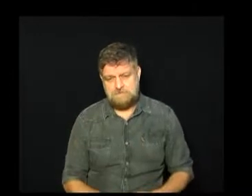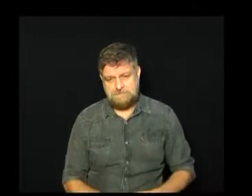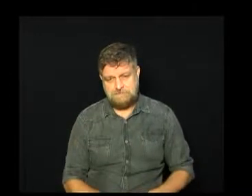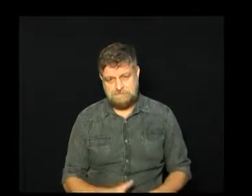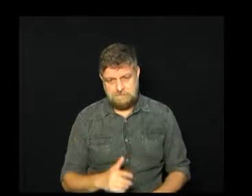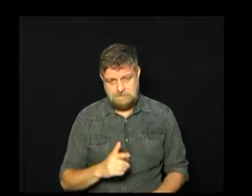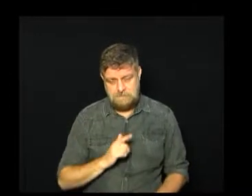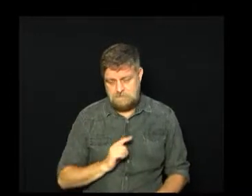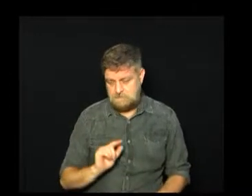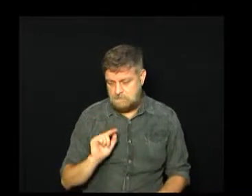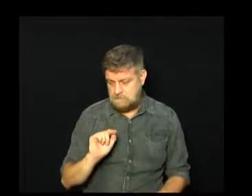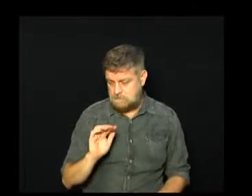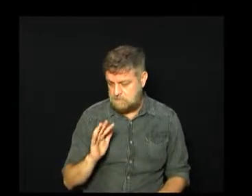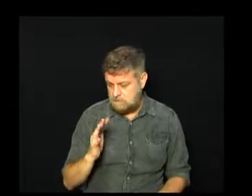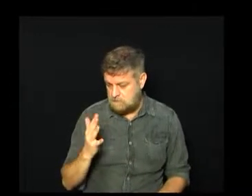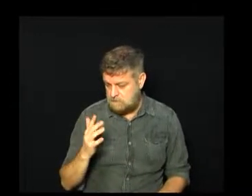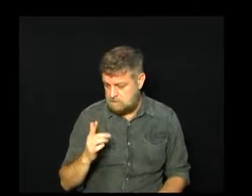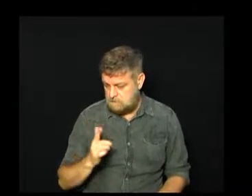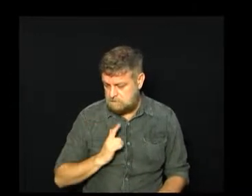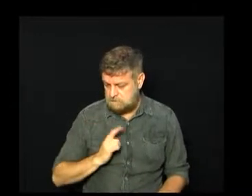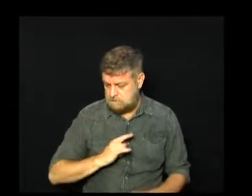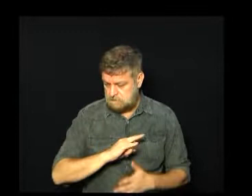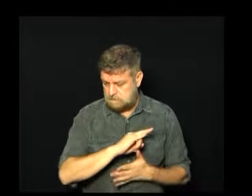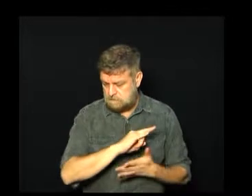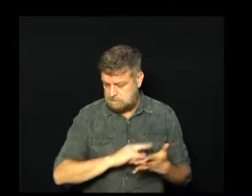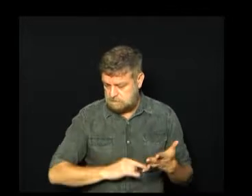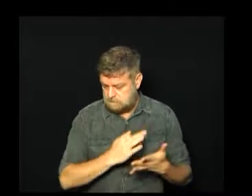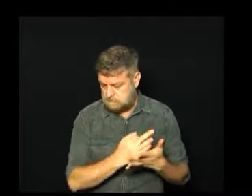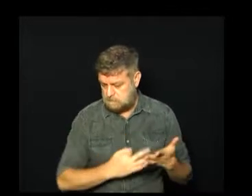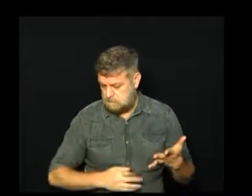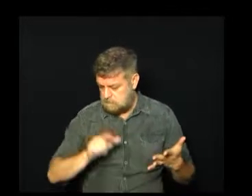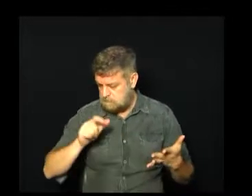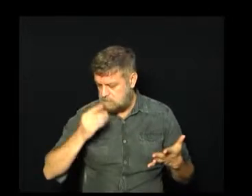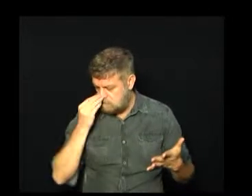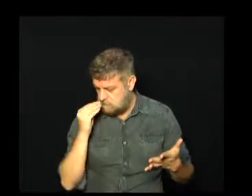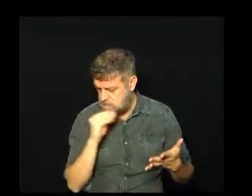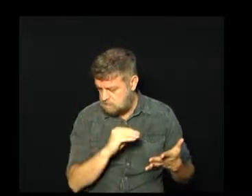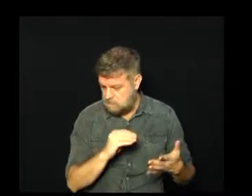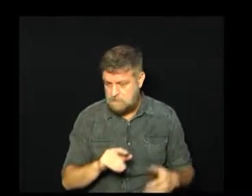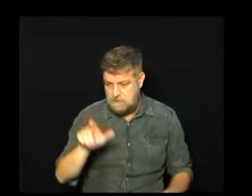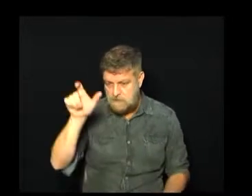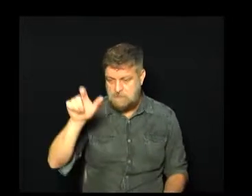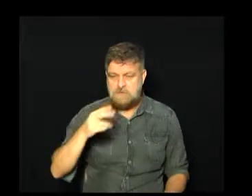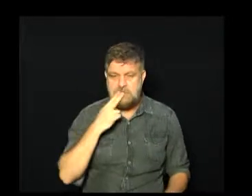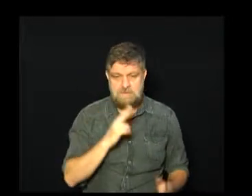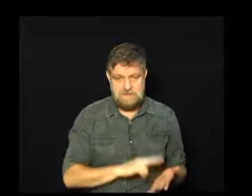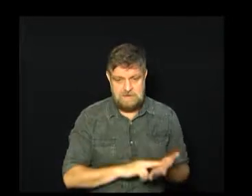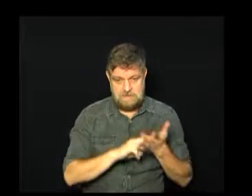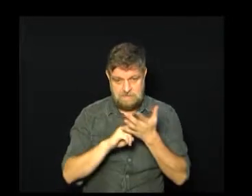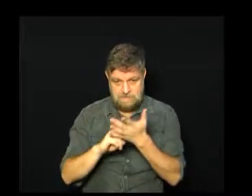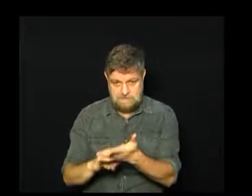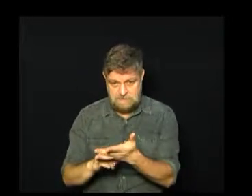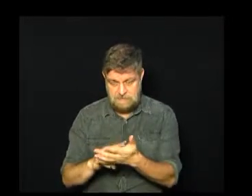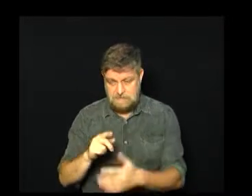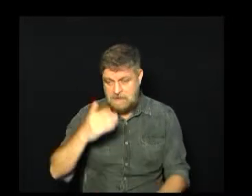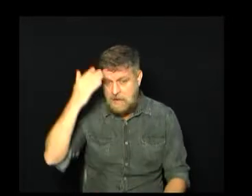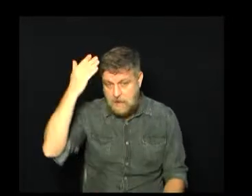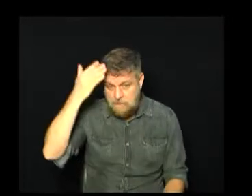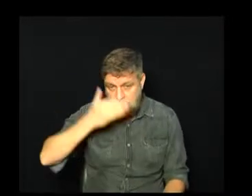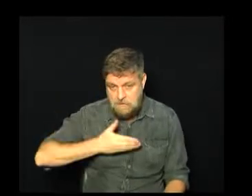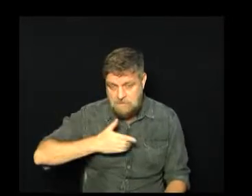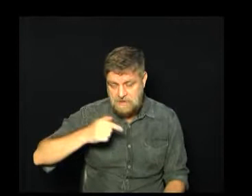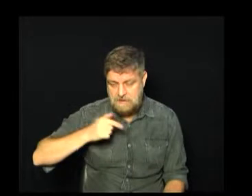determina-se que, em caso de descumprimento do termo de permissão, o interessado vai ser notificado em até 5 dias úteis para comprovar a regularidade